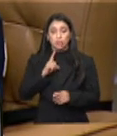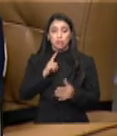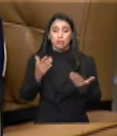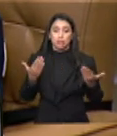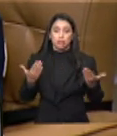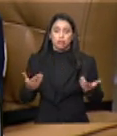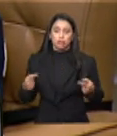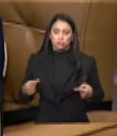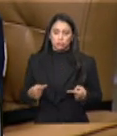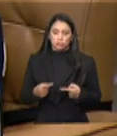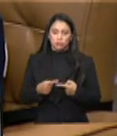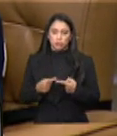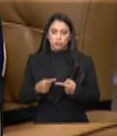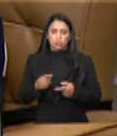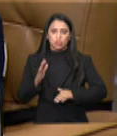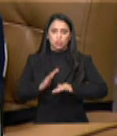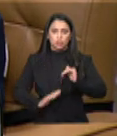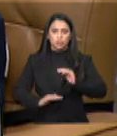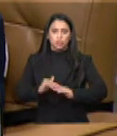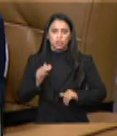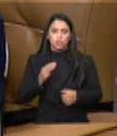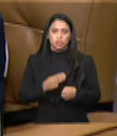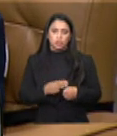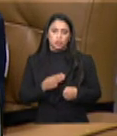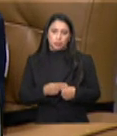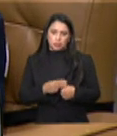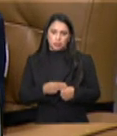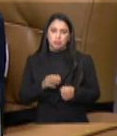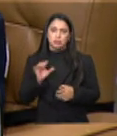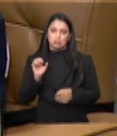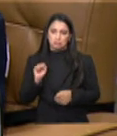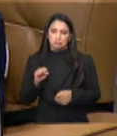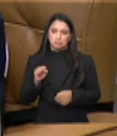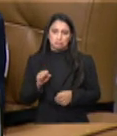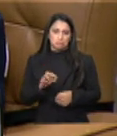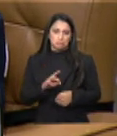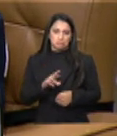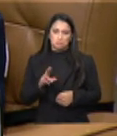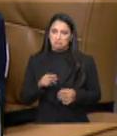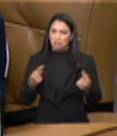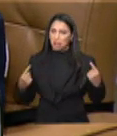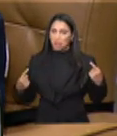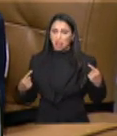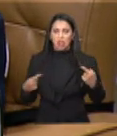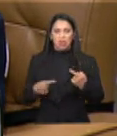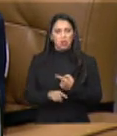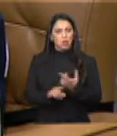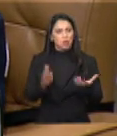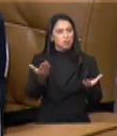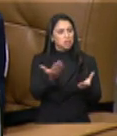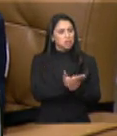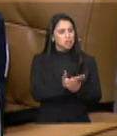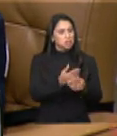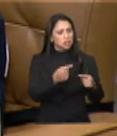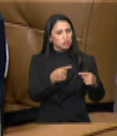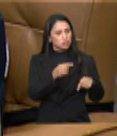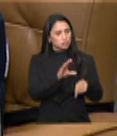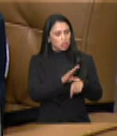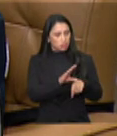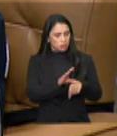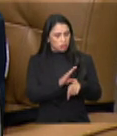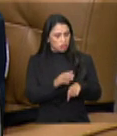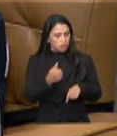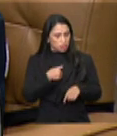portanto, dentro das competências do município, como eu disse, não desbordou dos lindes constitucionais. É o